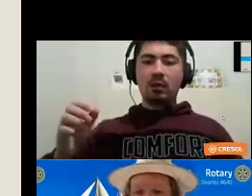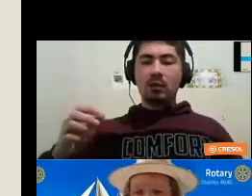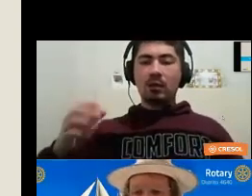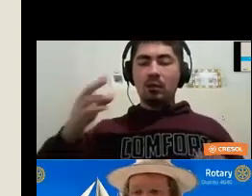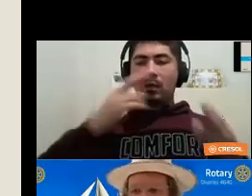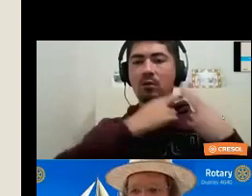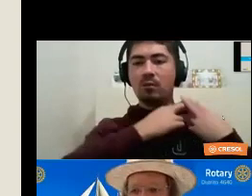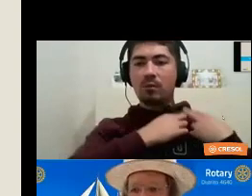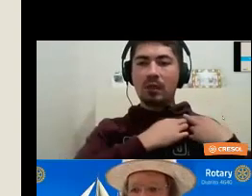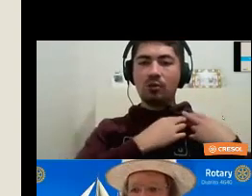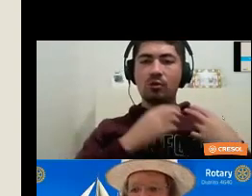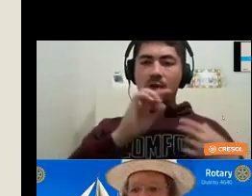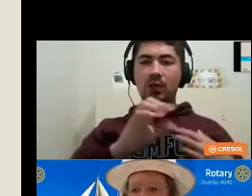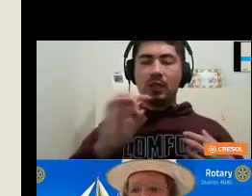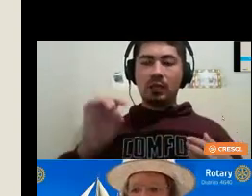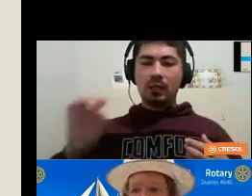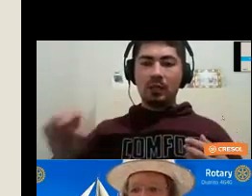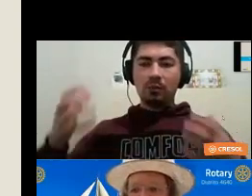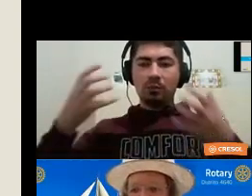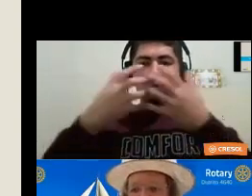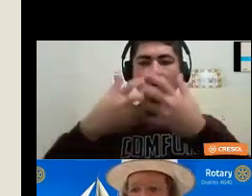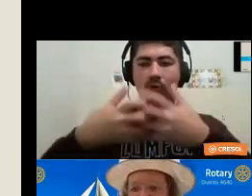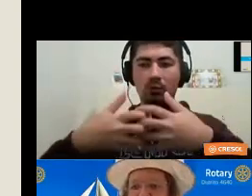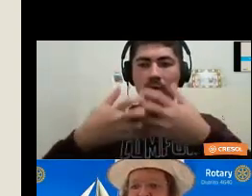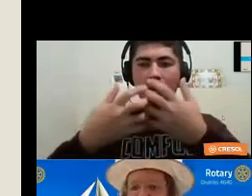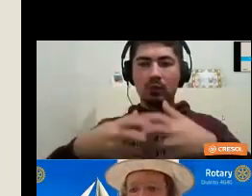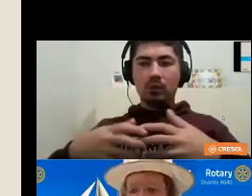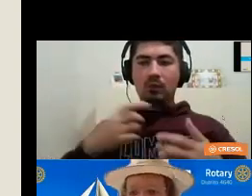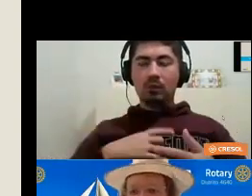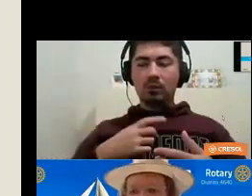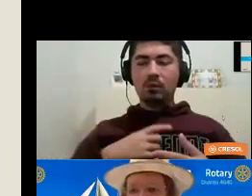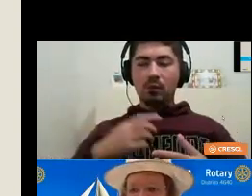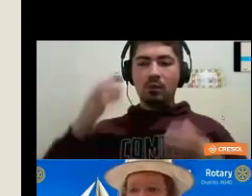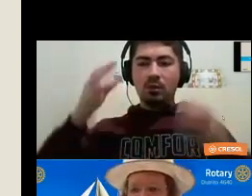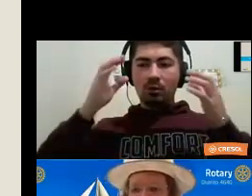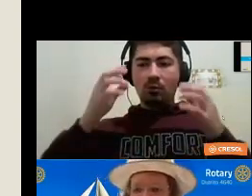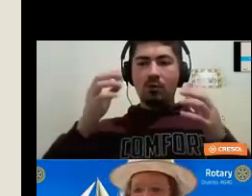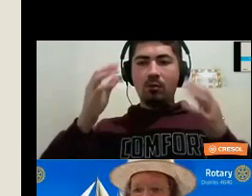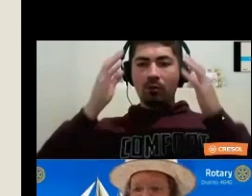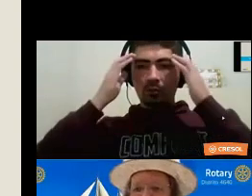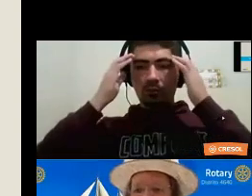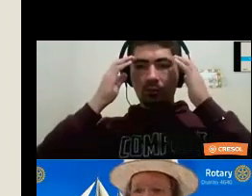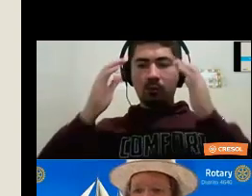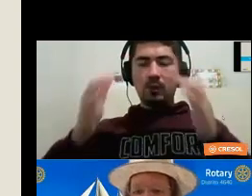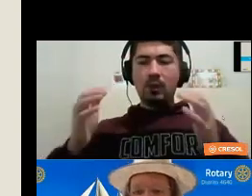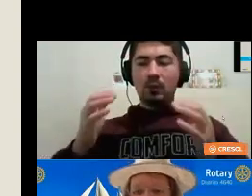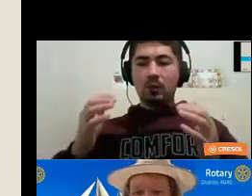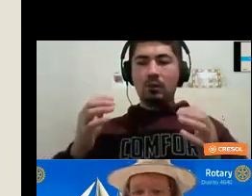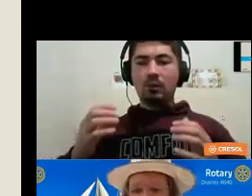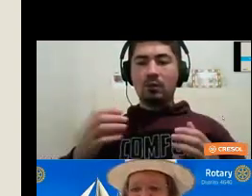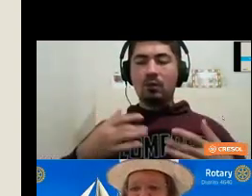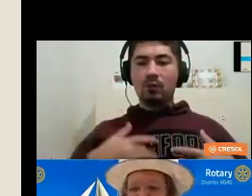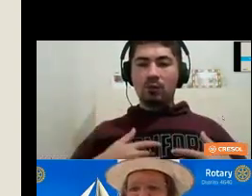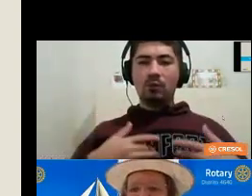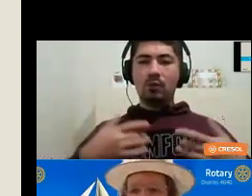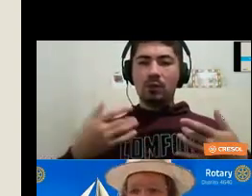é do rotariano. Então, nós, enquanto rotarianos, temos uma obrigação moral, apesar de nós ser voluntários e